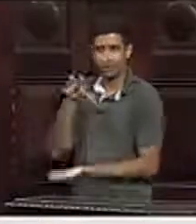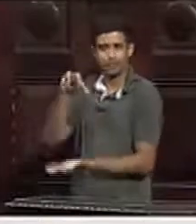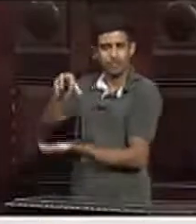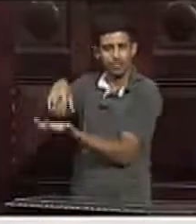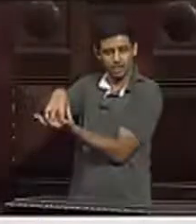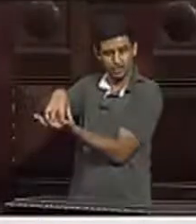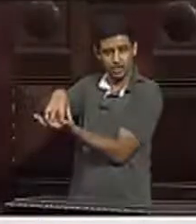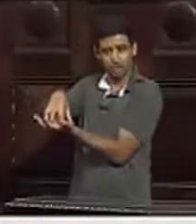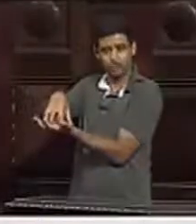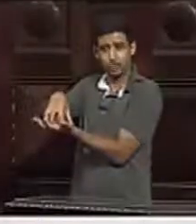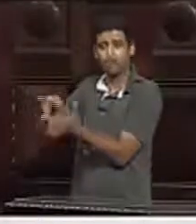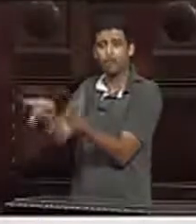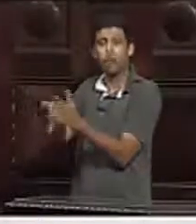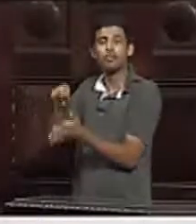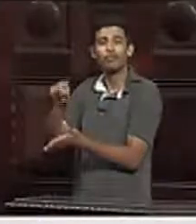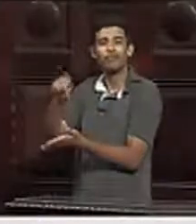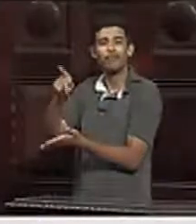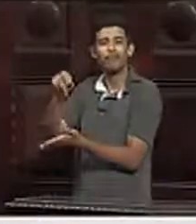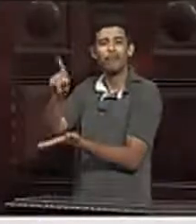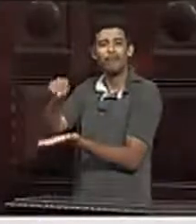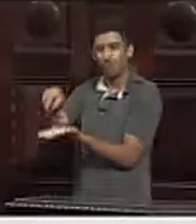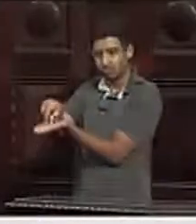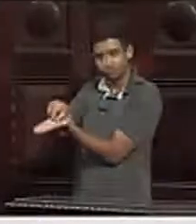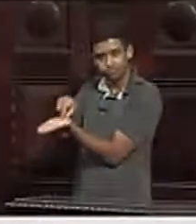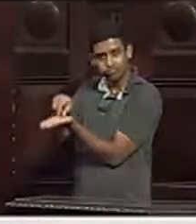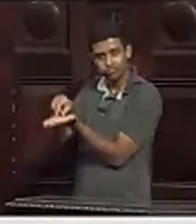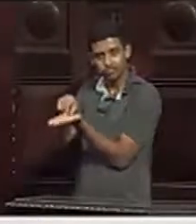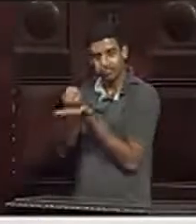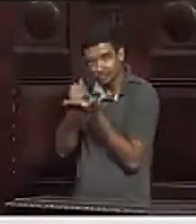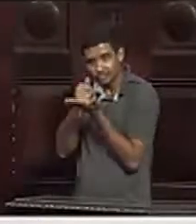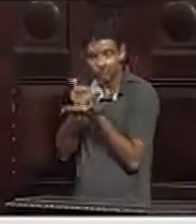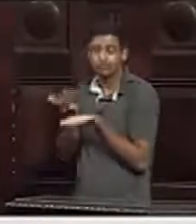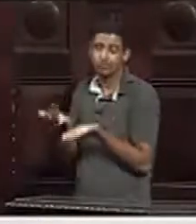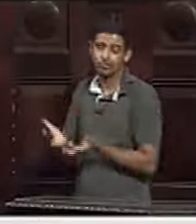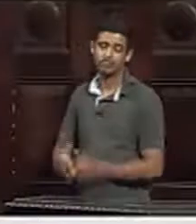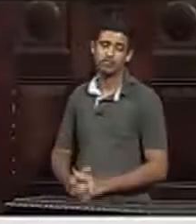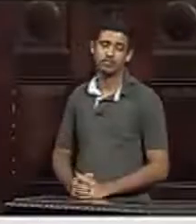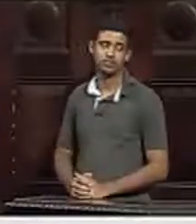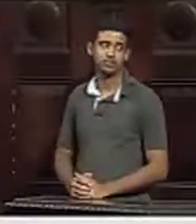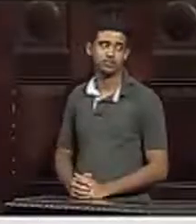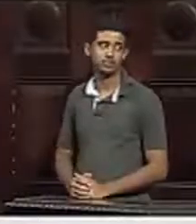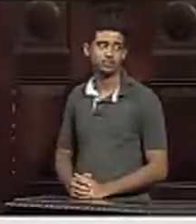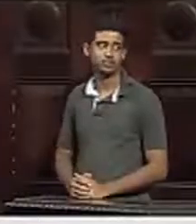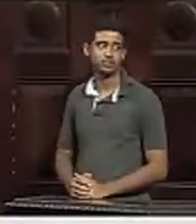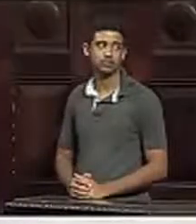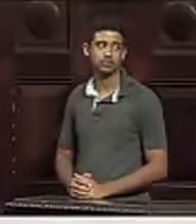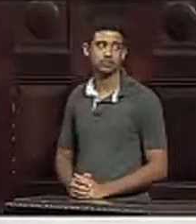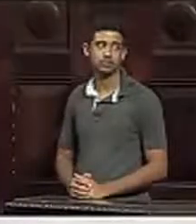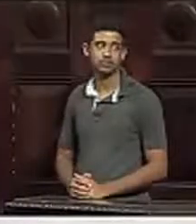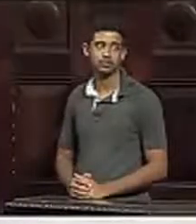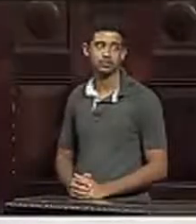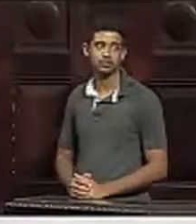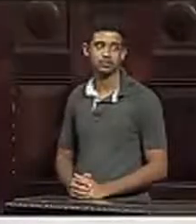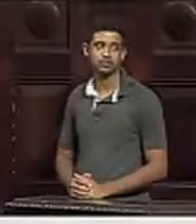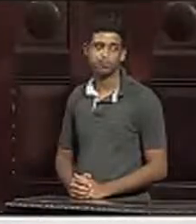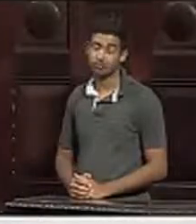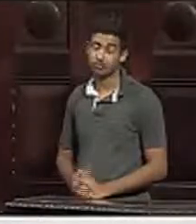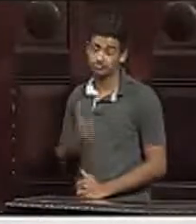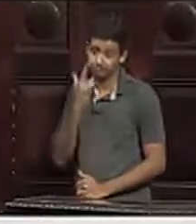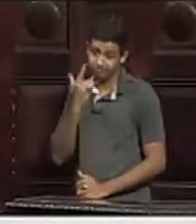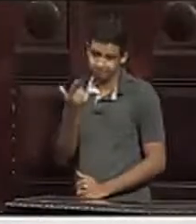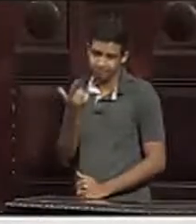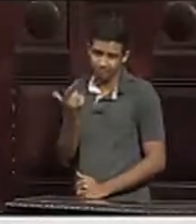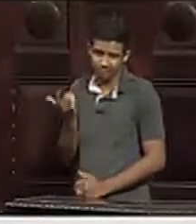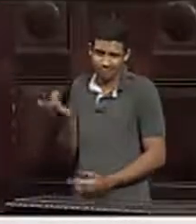da cocaína. Desses países, vem a pasta. Porque não teria